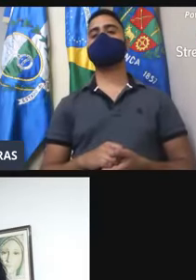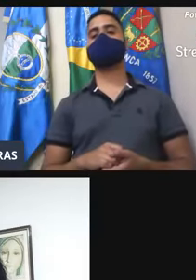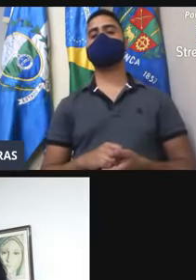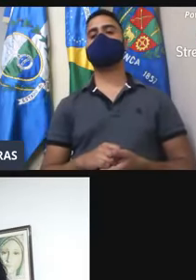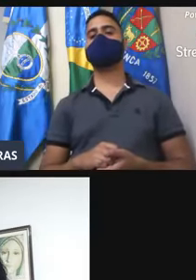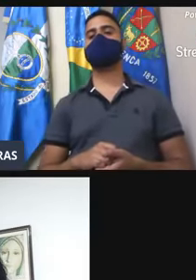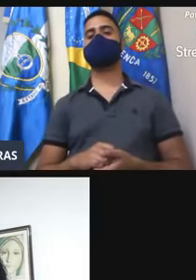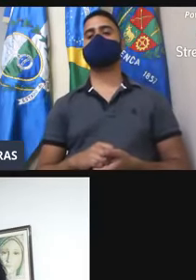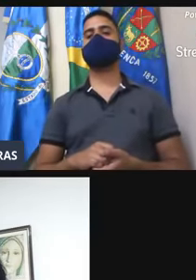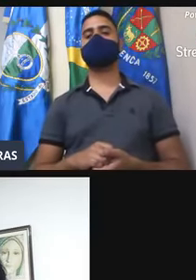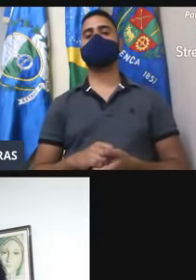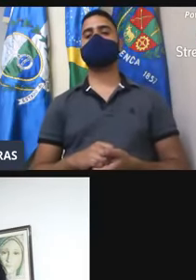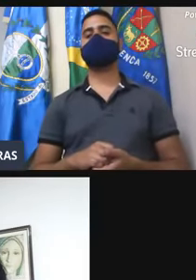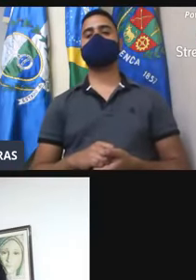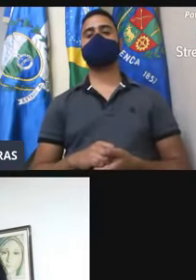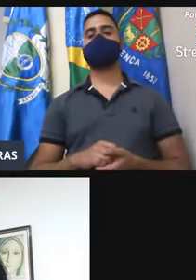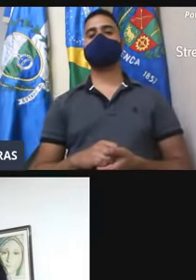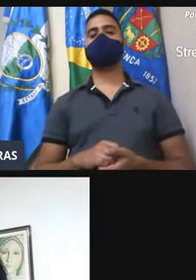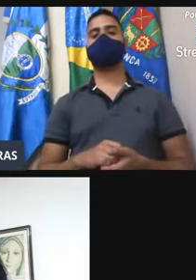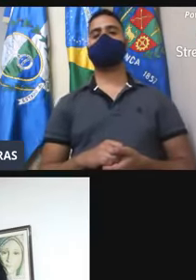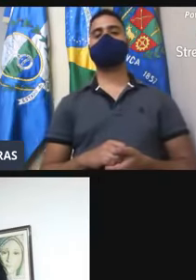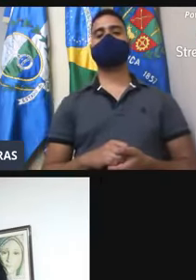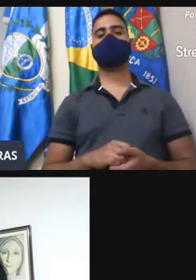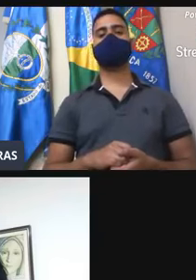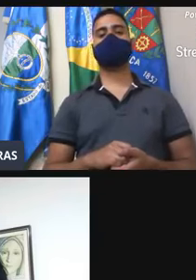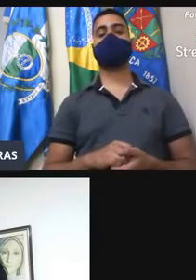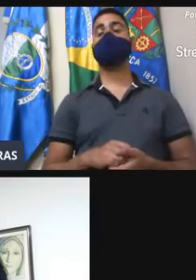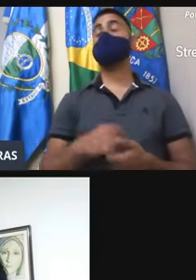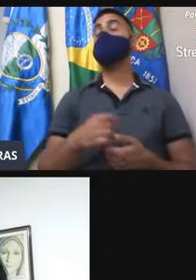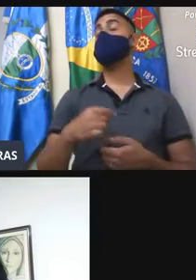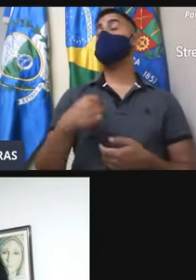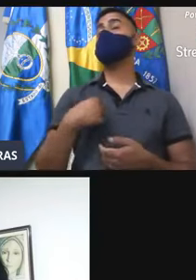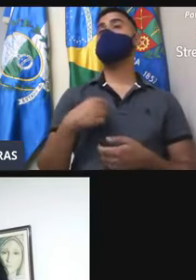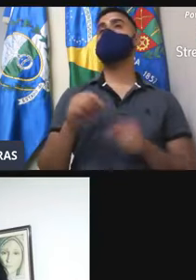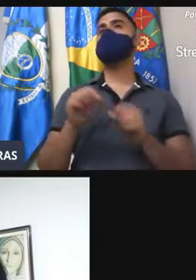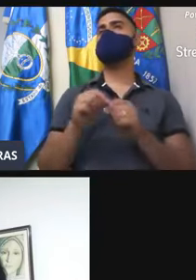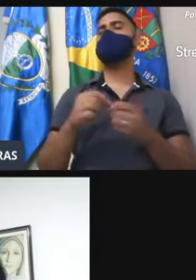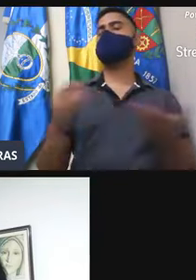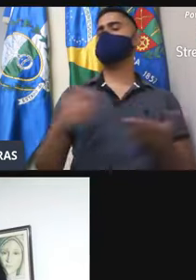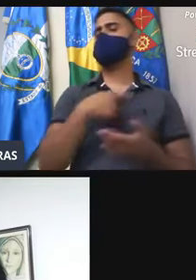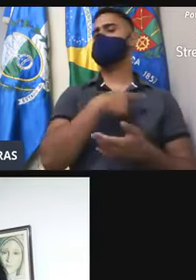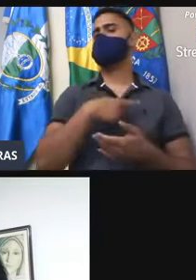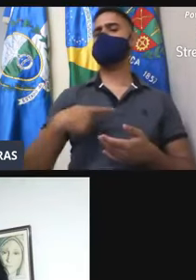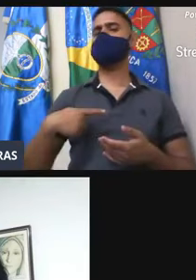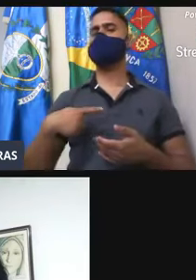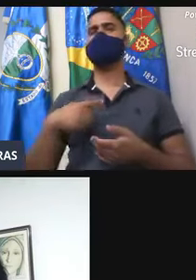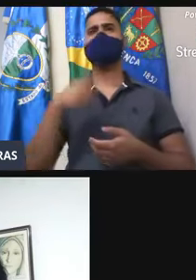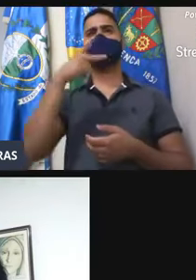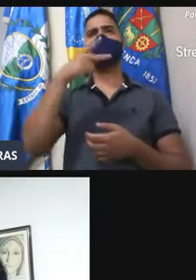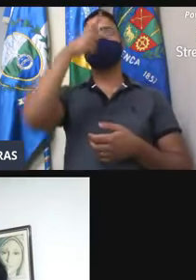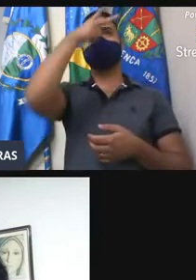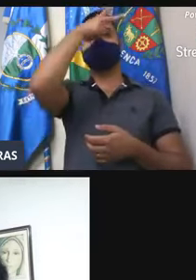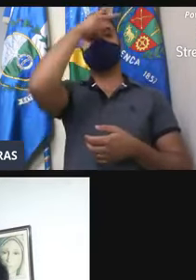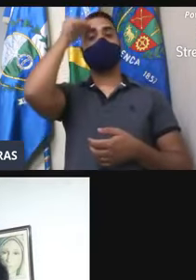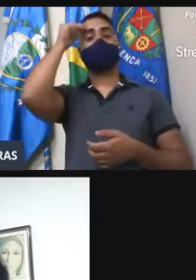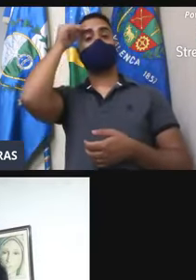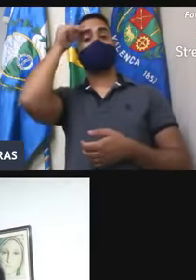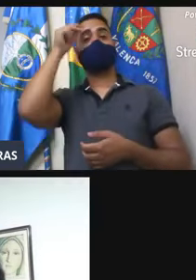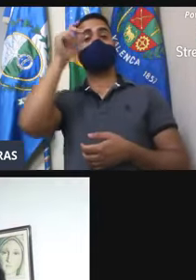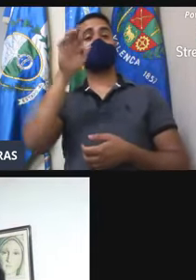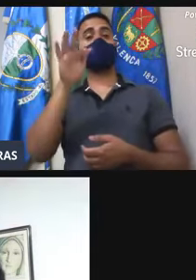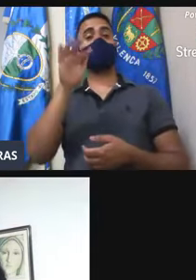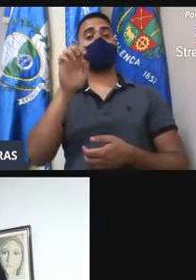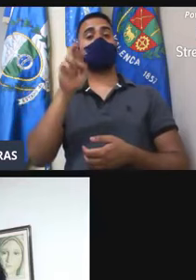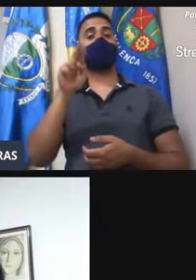prefeitos, né, dos outros governantes, e graças a Deus, nessa gestão do prefeito Fernandinho, a gente